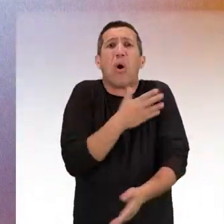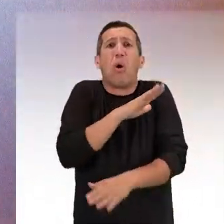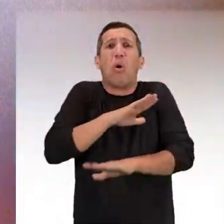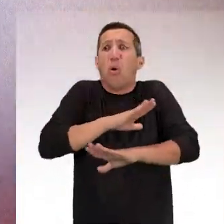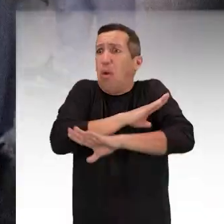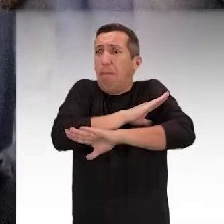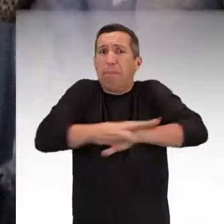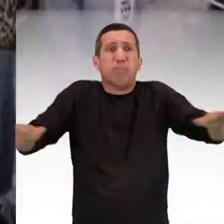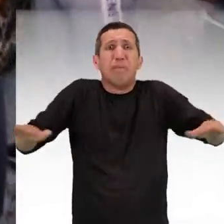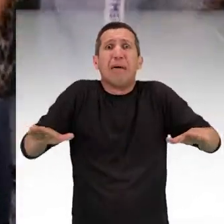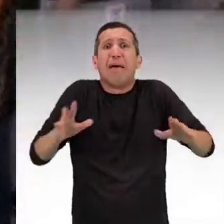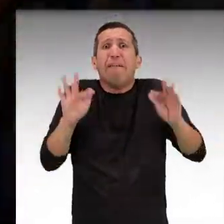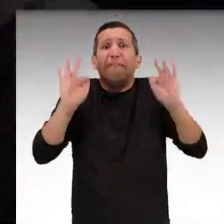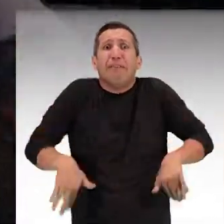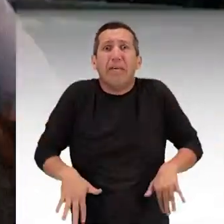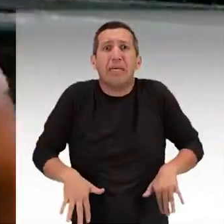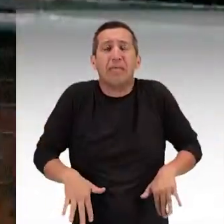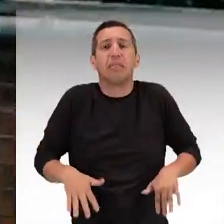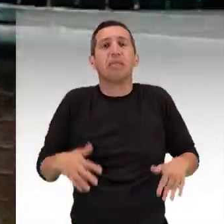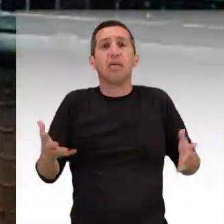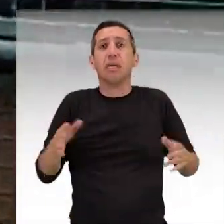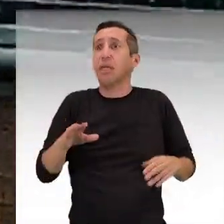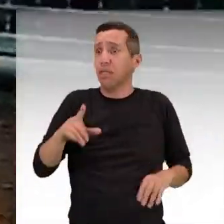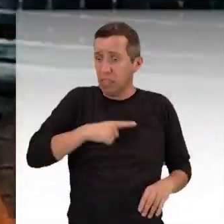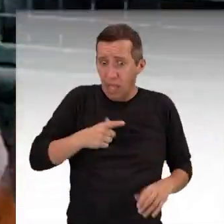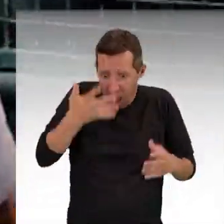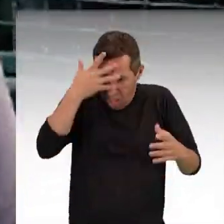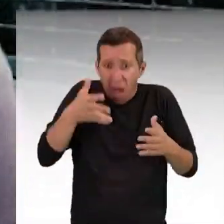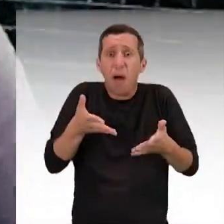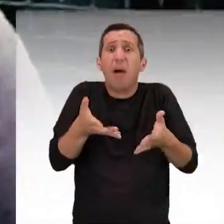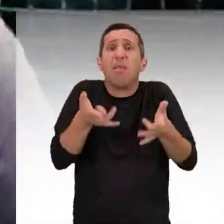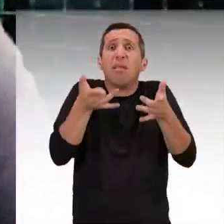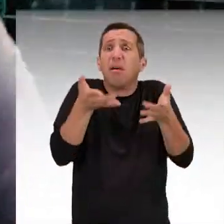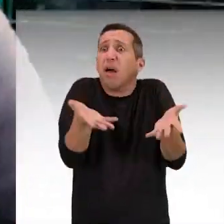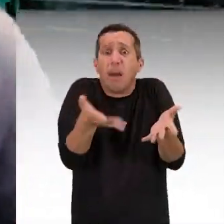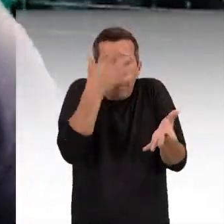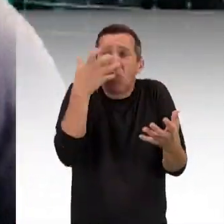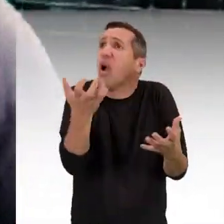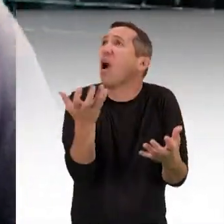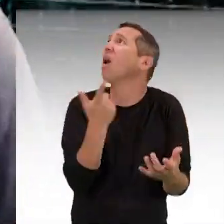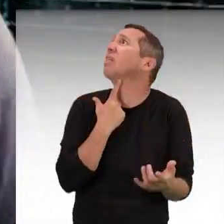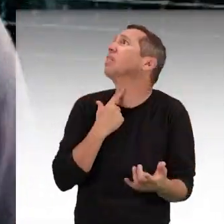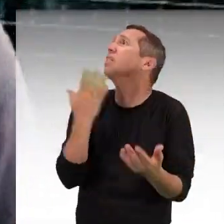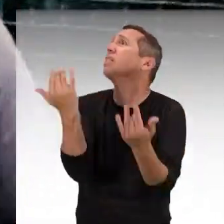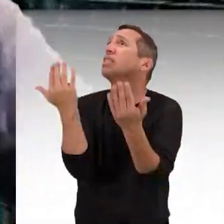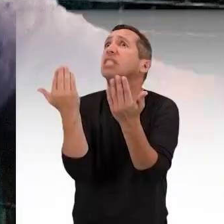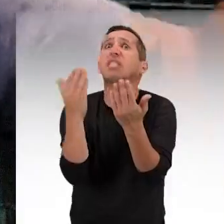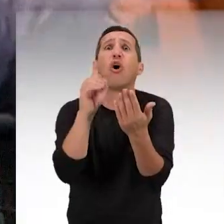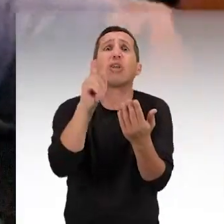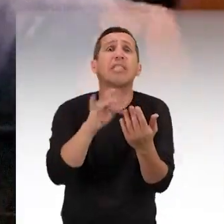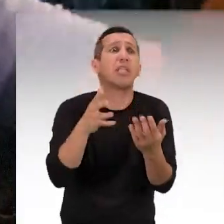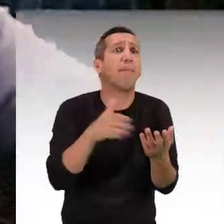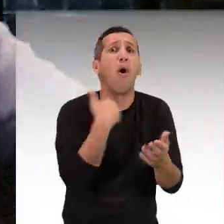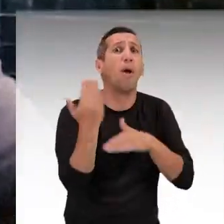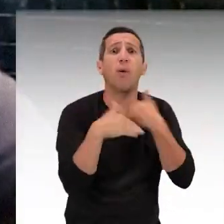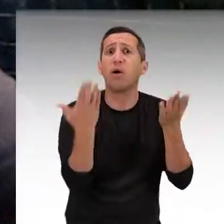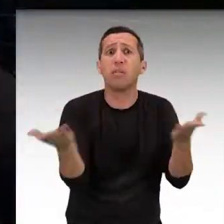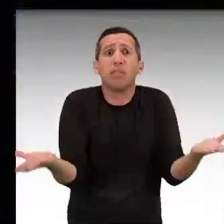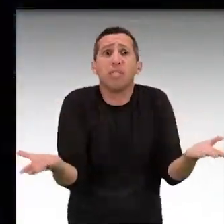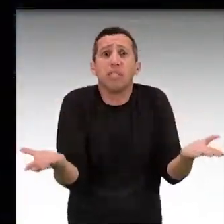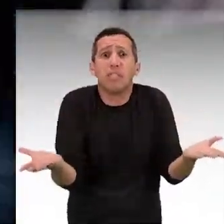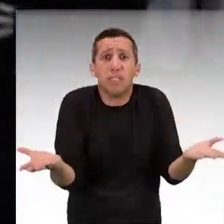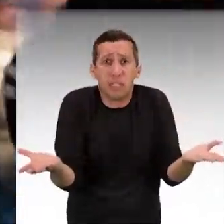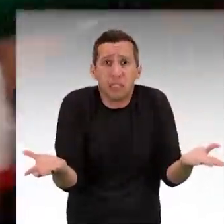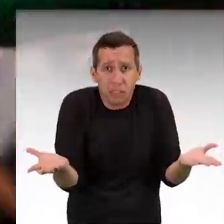uma unidade. Ajuda, a população está aí dentro à mercê, querem oxigênio, pessoas estão falecendo. Por favor, nos